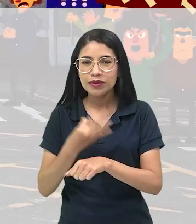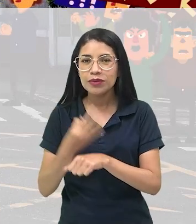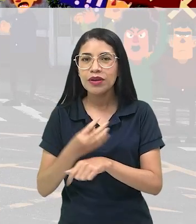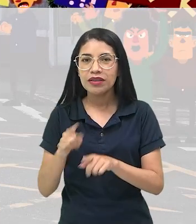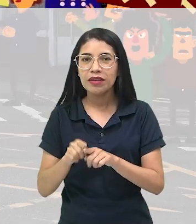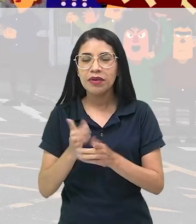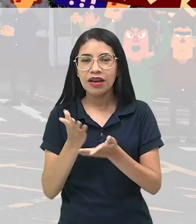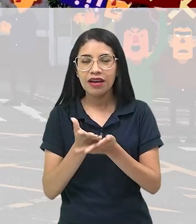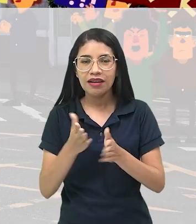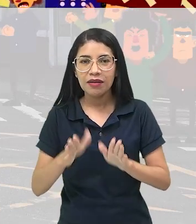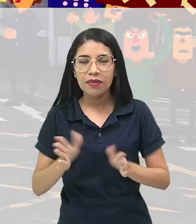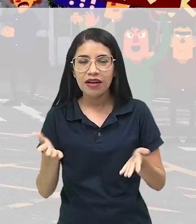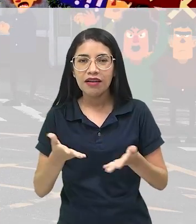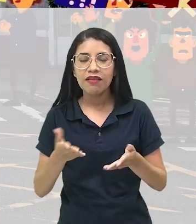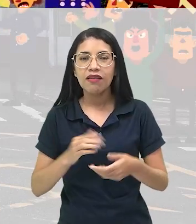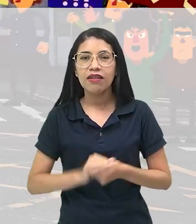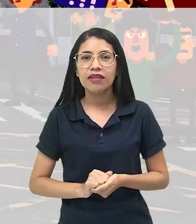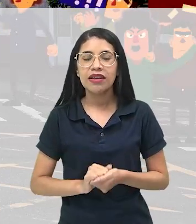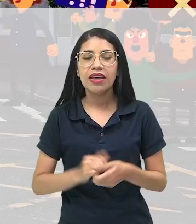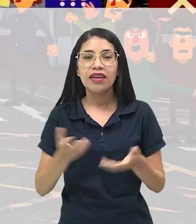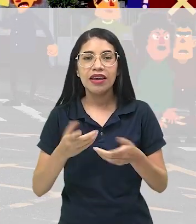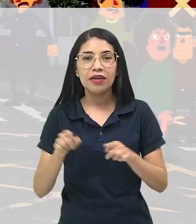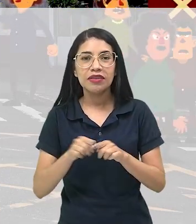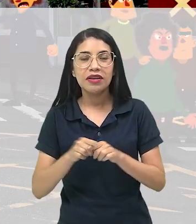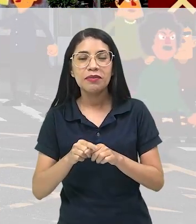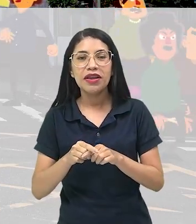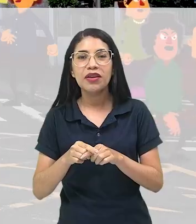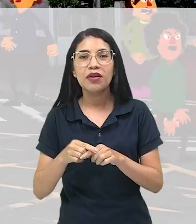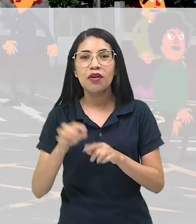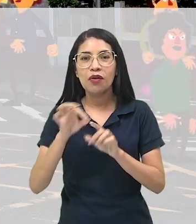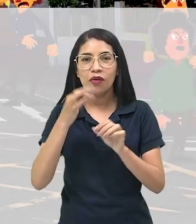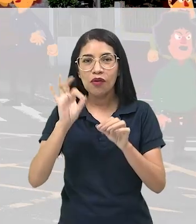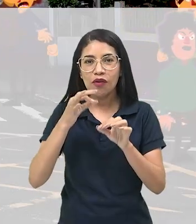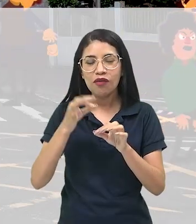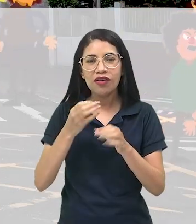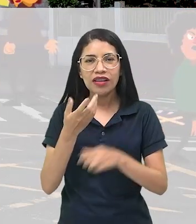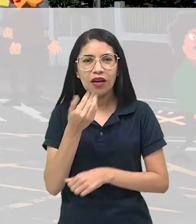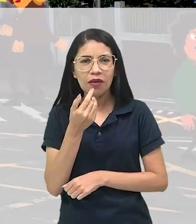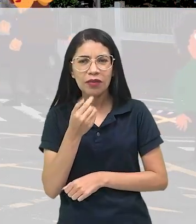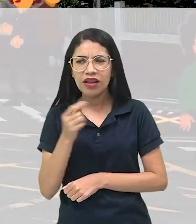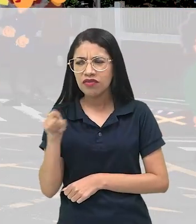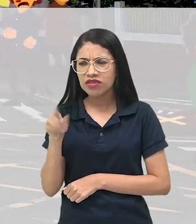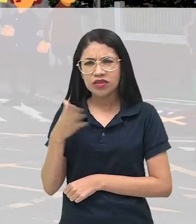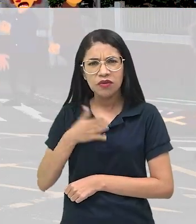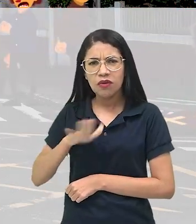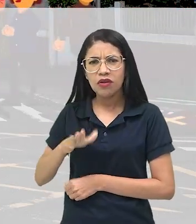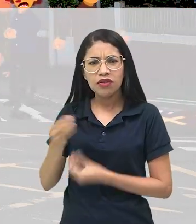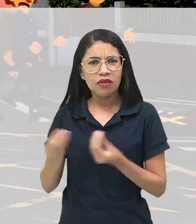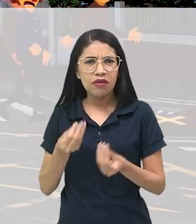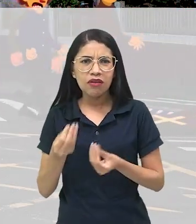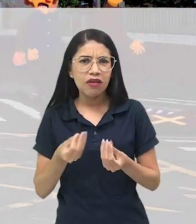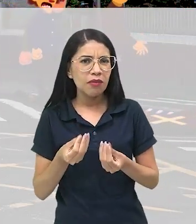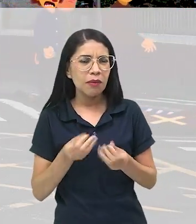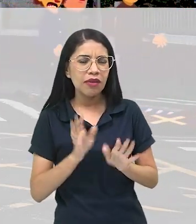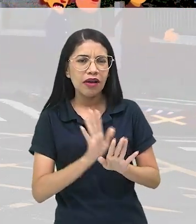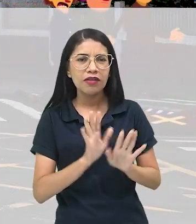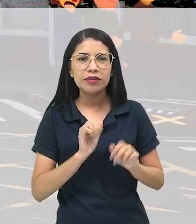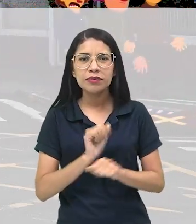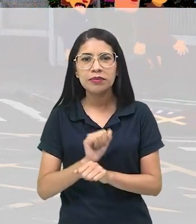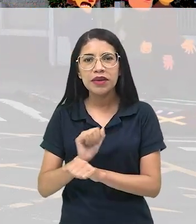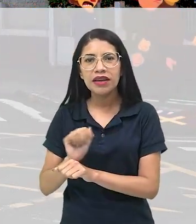do fim. O fim, eu quero uva passa também na comida. Não, você não gosta de uva passa, gente? Como é que é isso? Não,